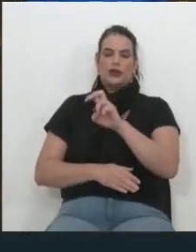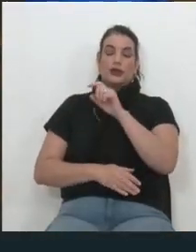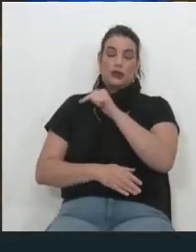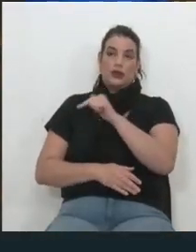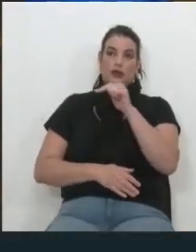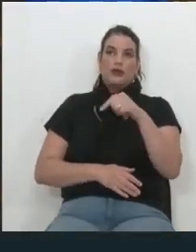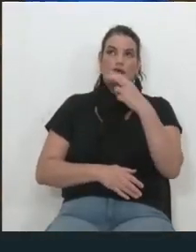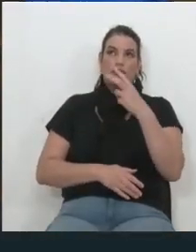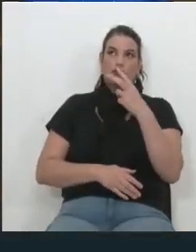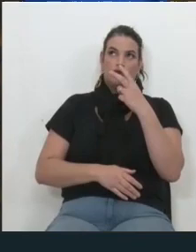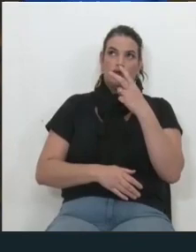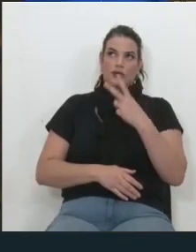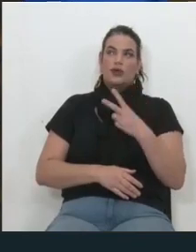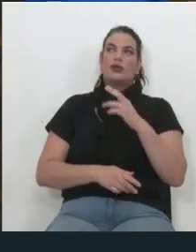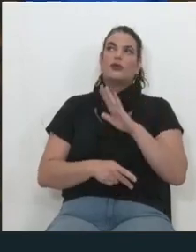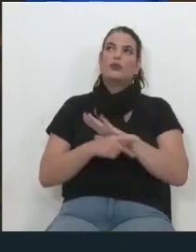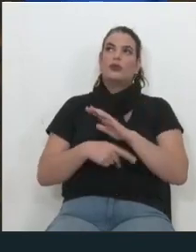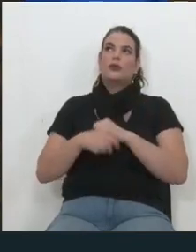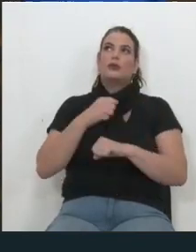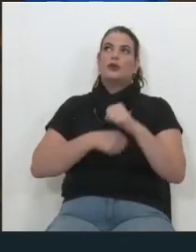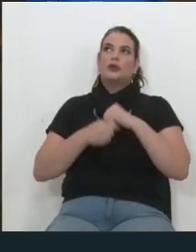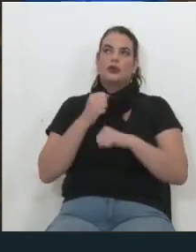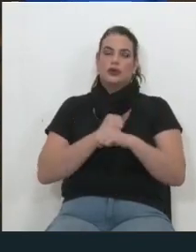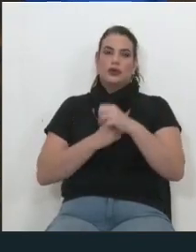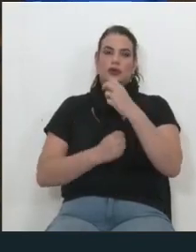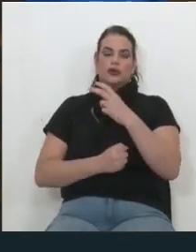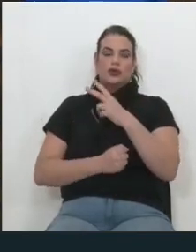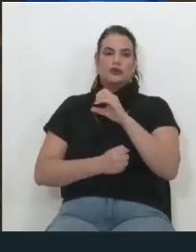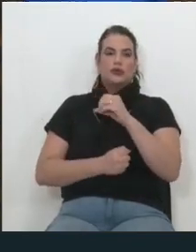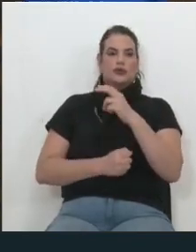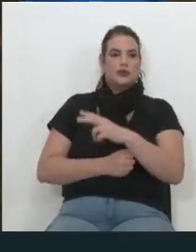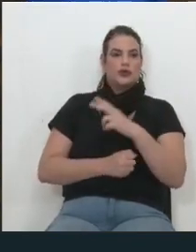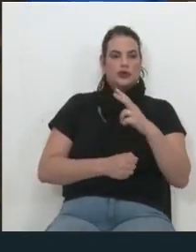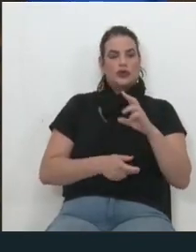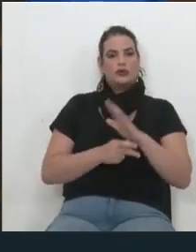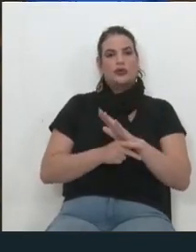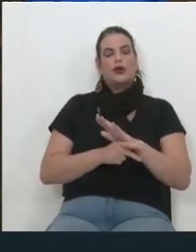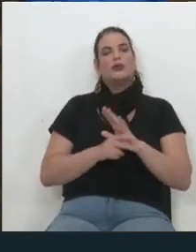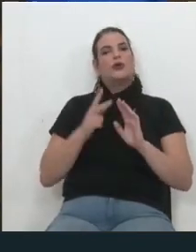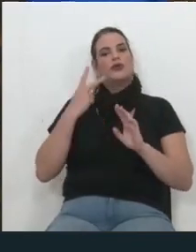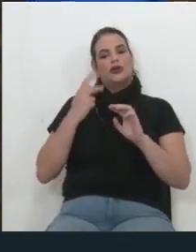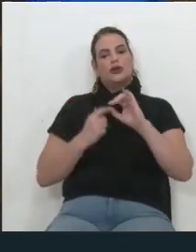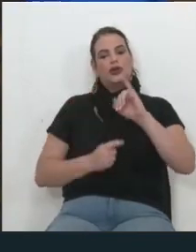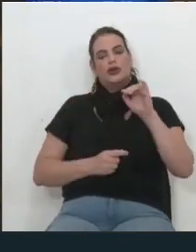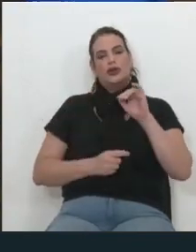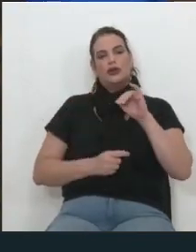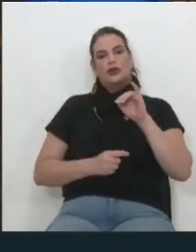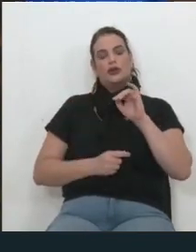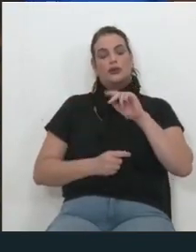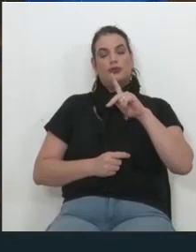377/2023 da autoria da vereadora Janete Rocha Petá, que dá a abertura da Comissão Especial de